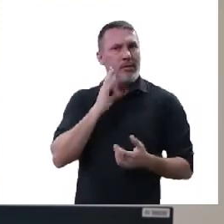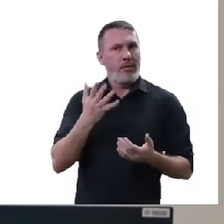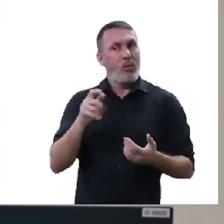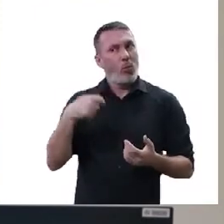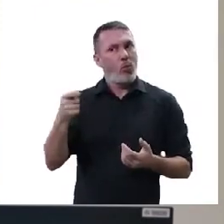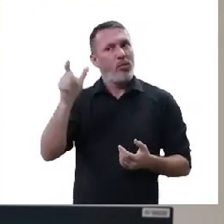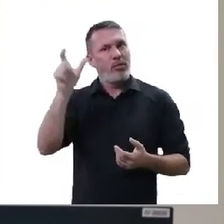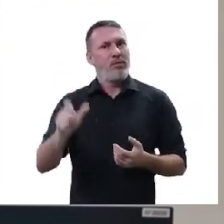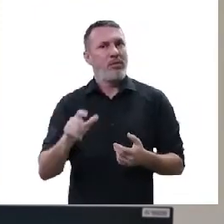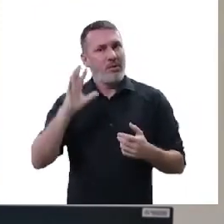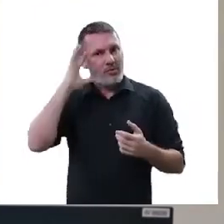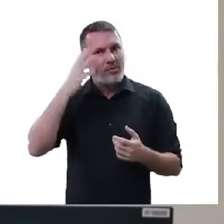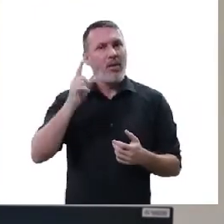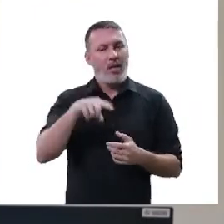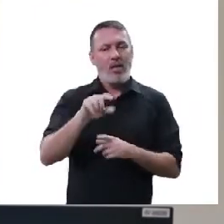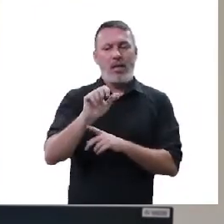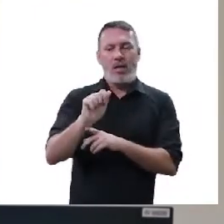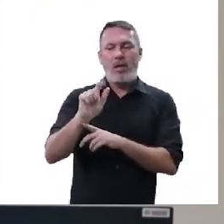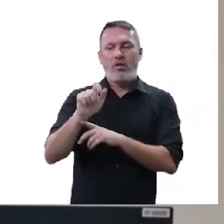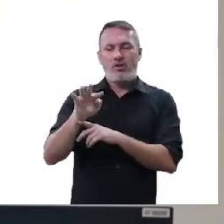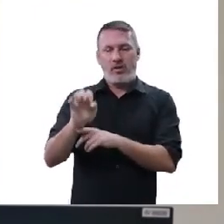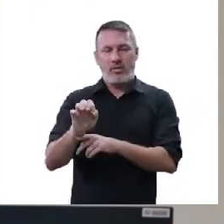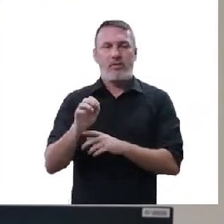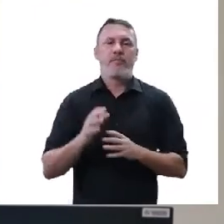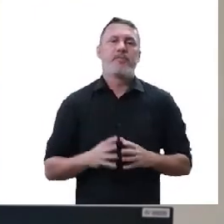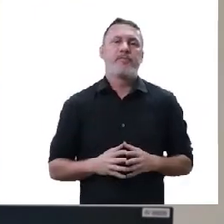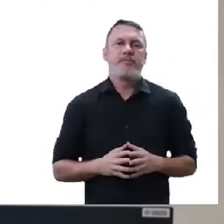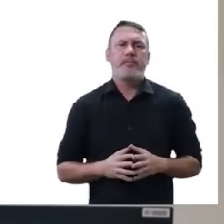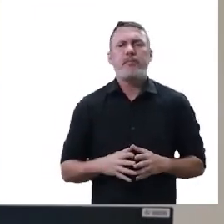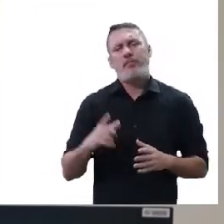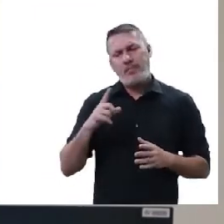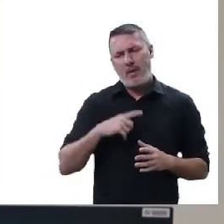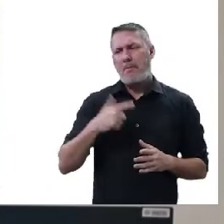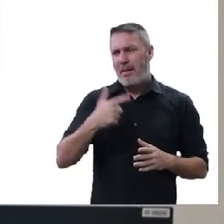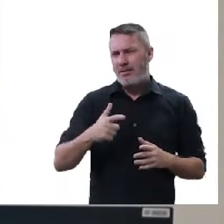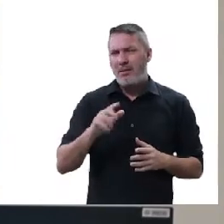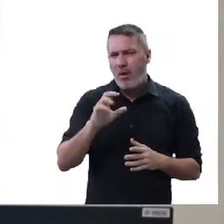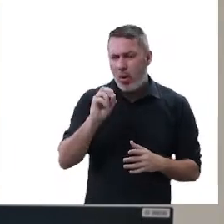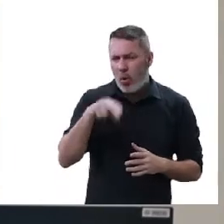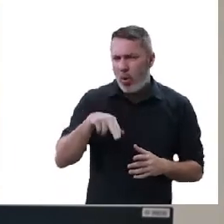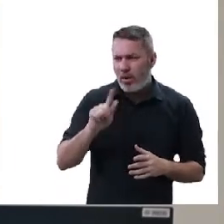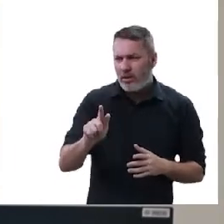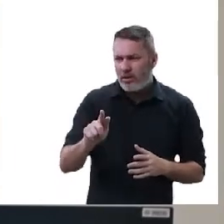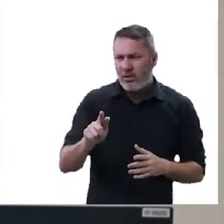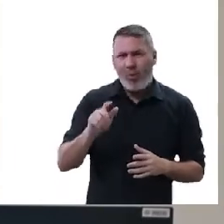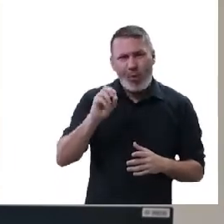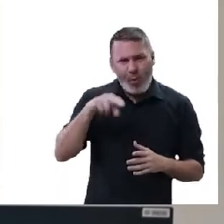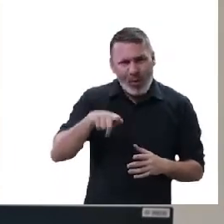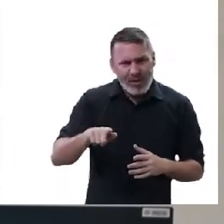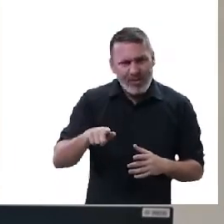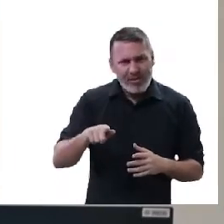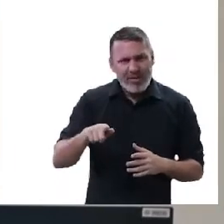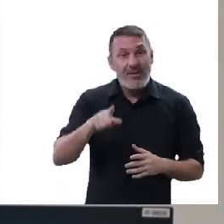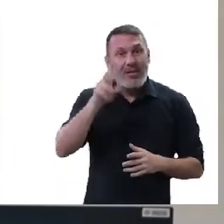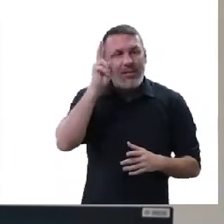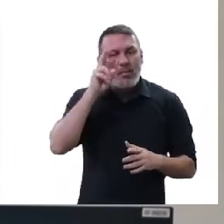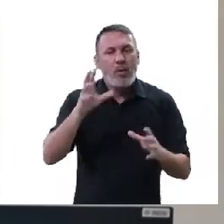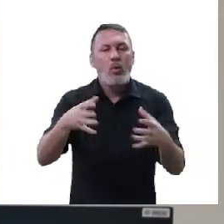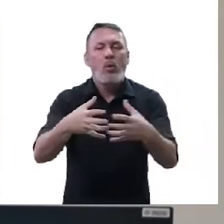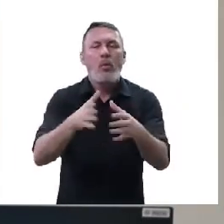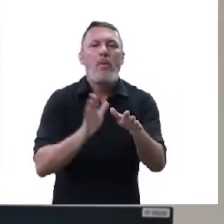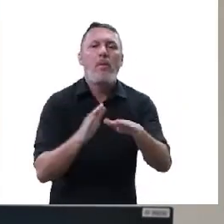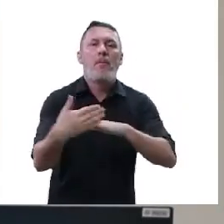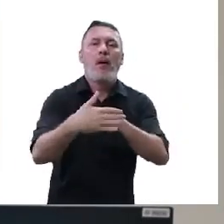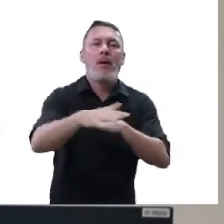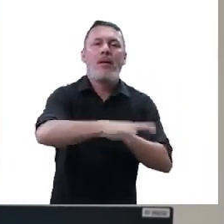bacana, é um agente. Nós temos as ONGs também, elas podem trabalhar com isso. ONG aqui, professor? Sim, lembra de discussão na